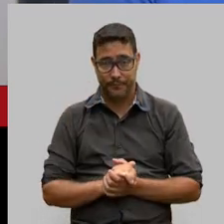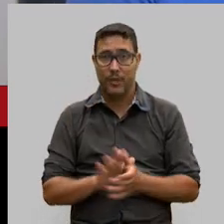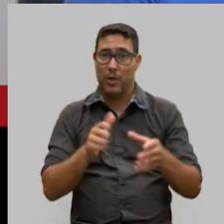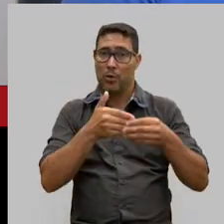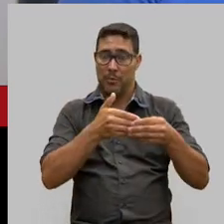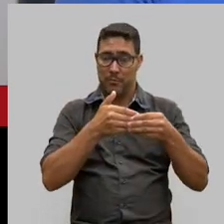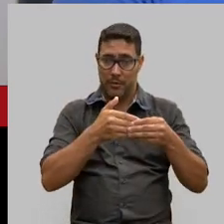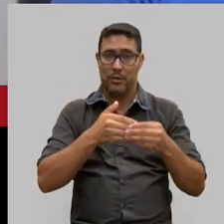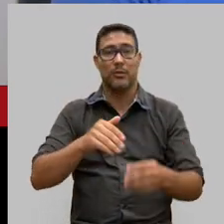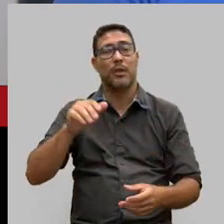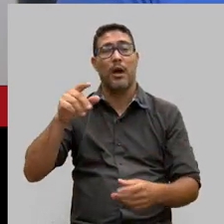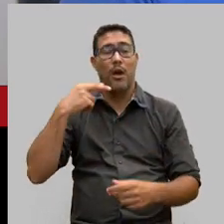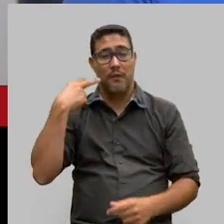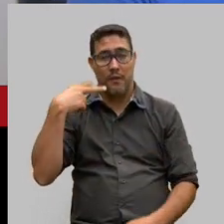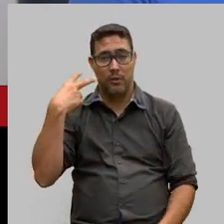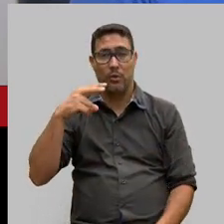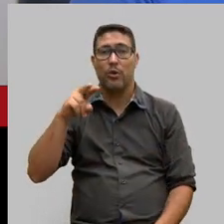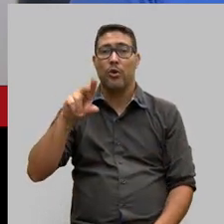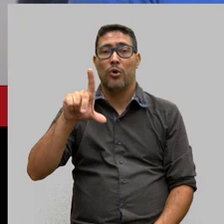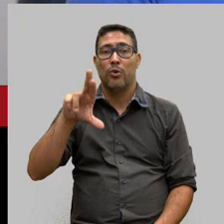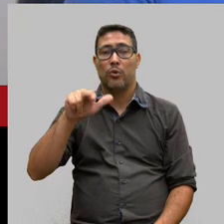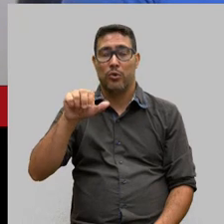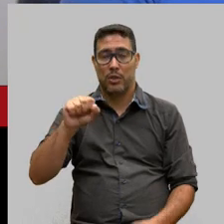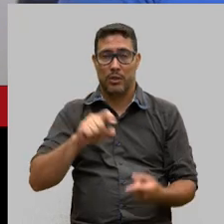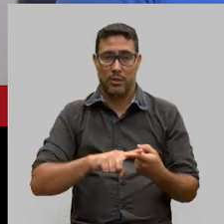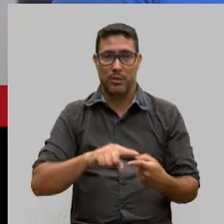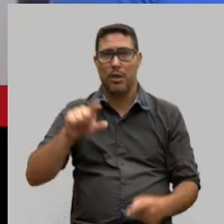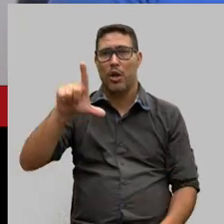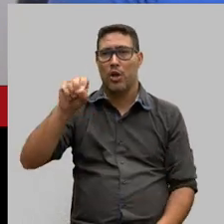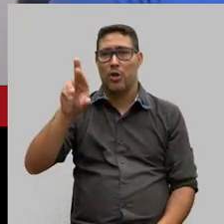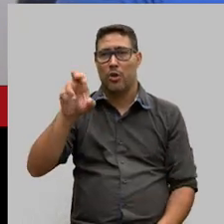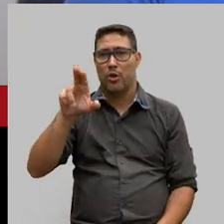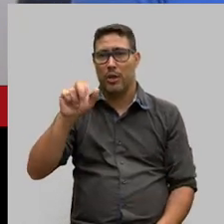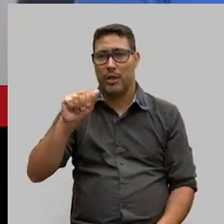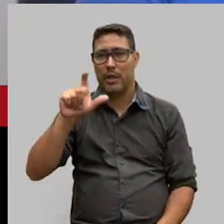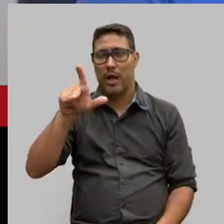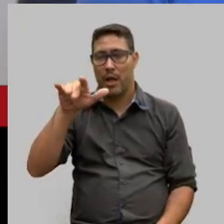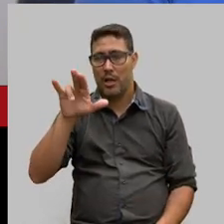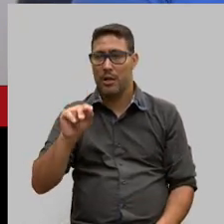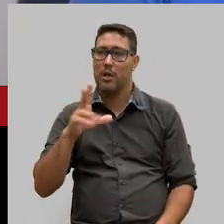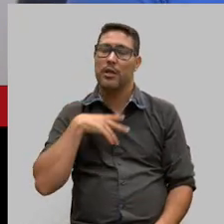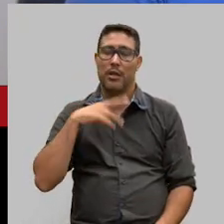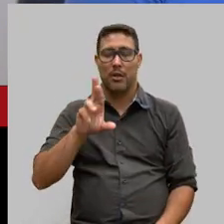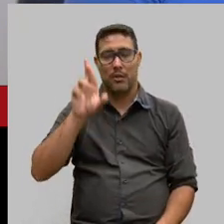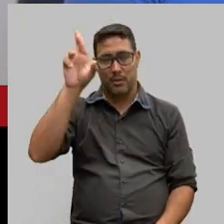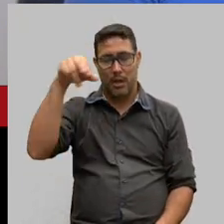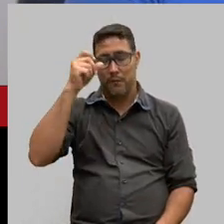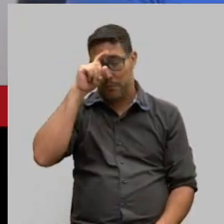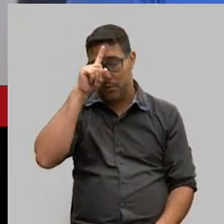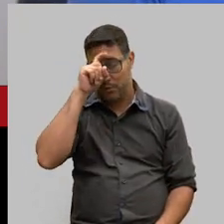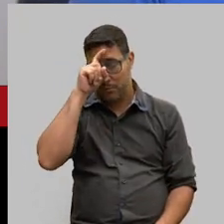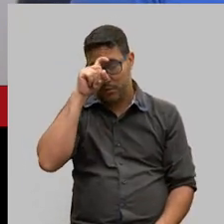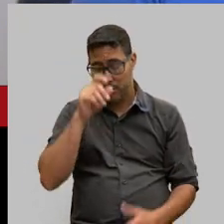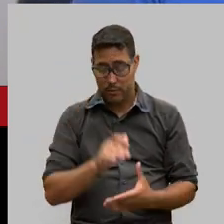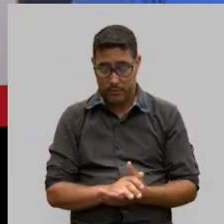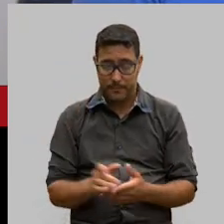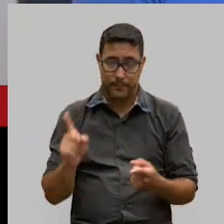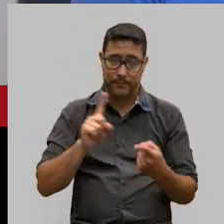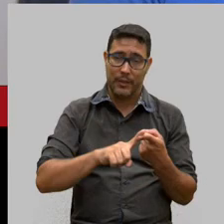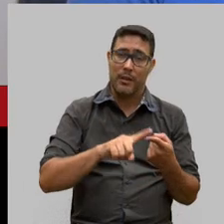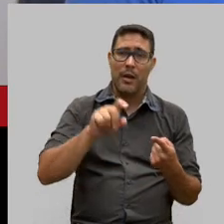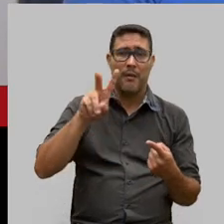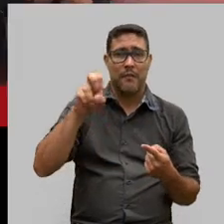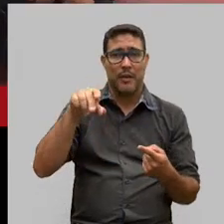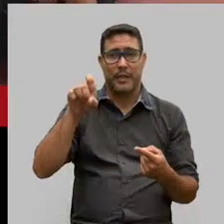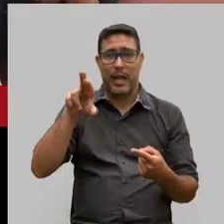vereador Lucas Araújos a Lorena e Aline da direção do Hospital do Ibiapaba o Vanderlei presidente da Câmara de Bertioga